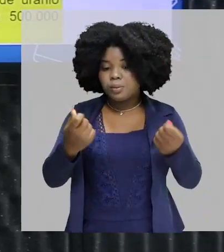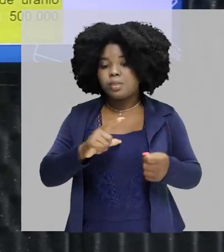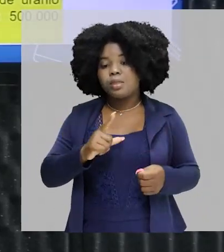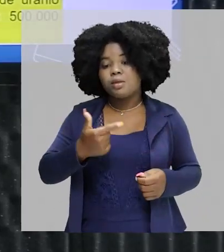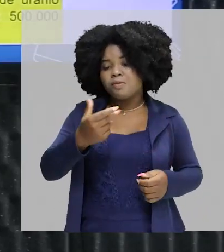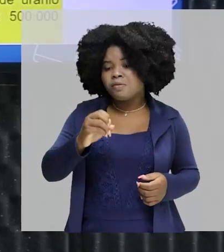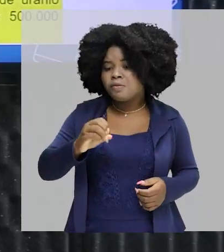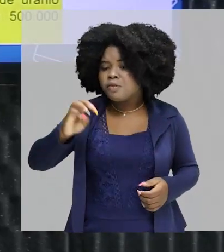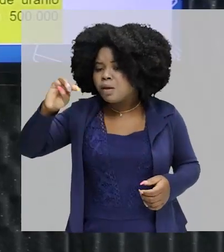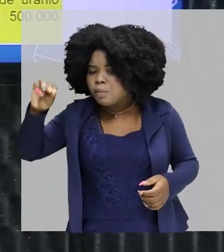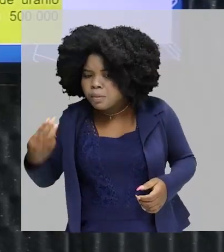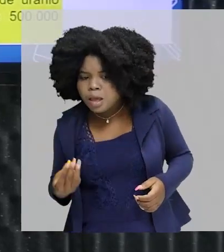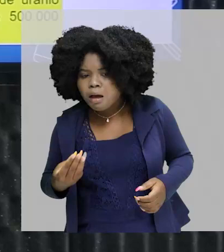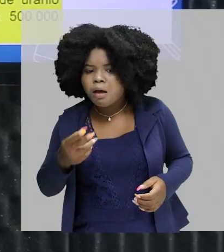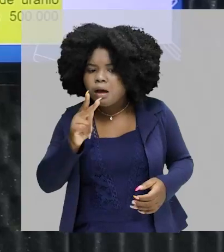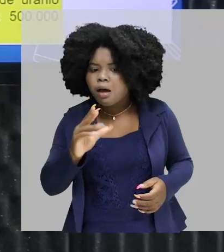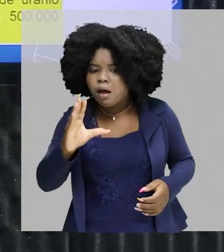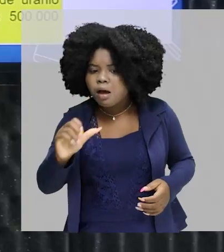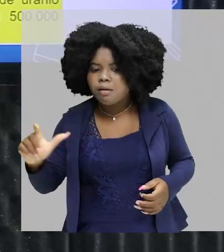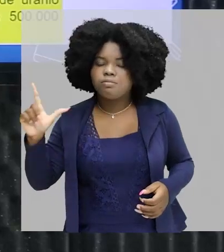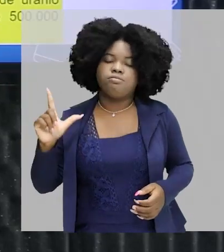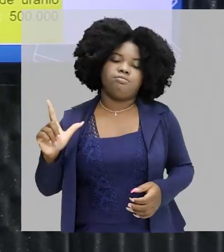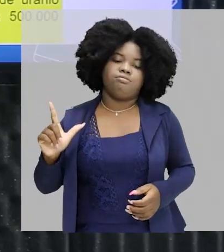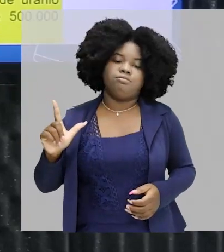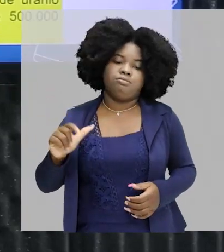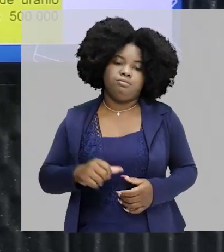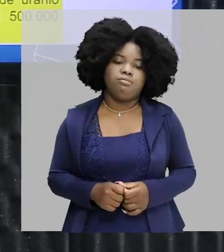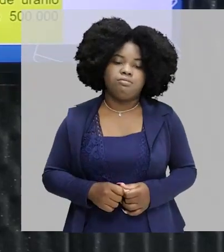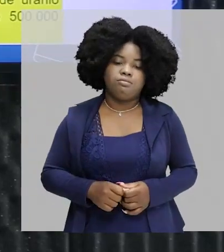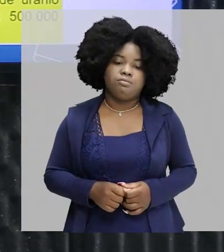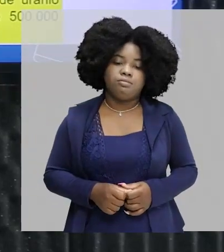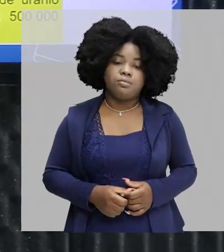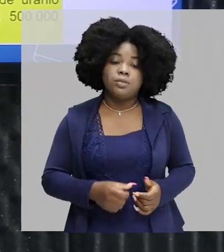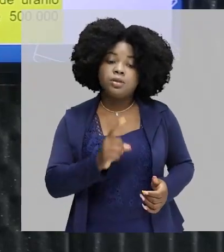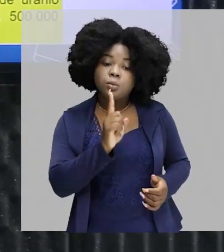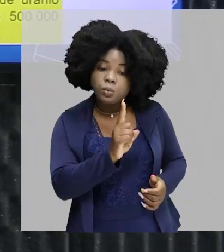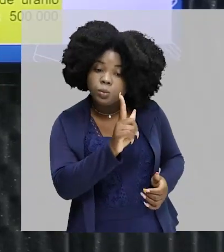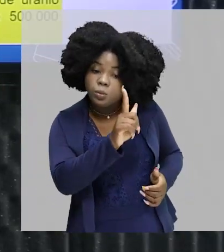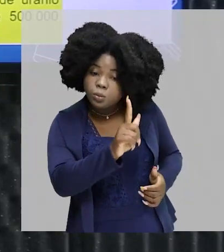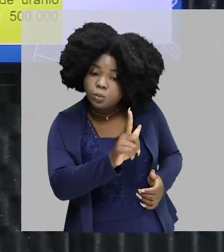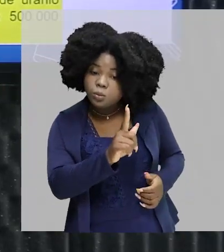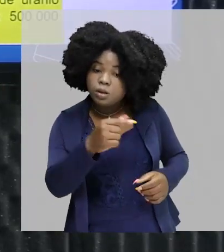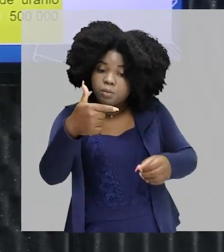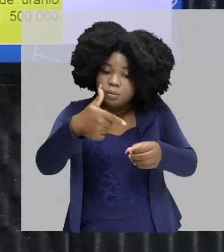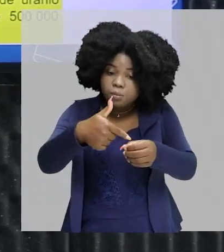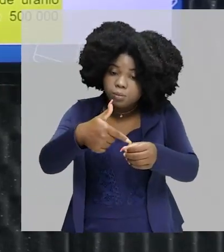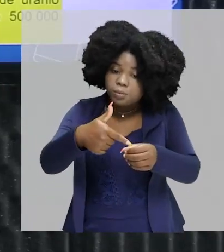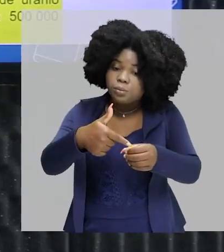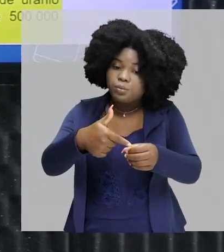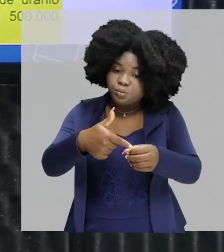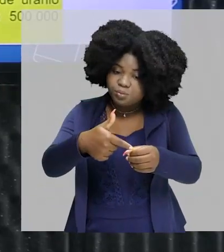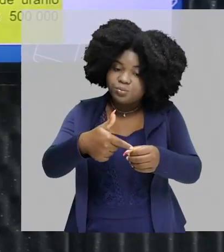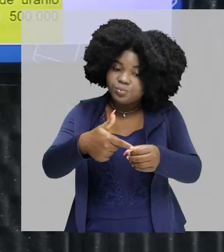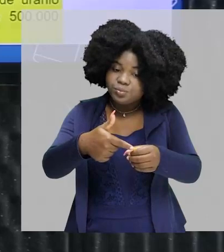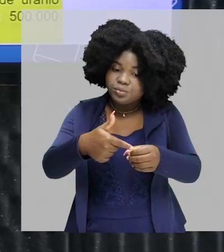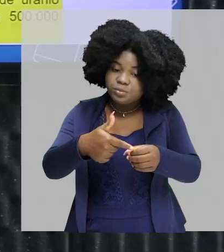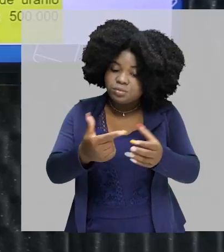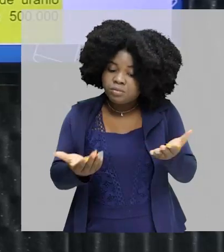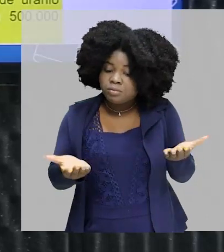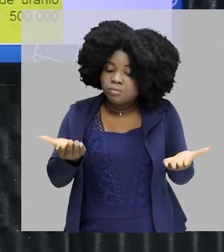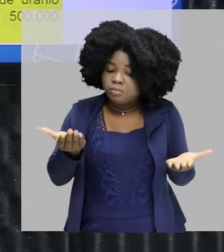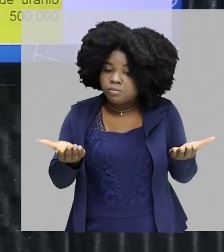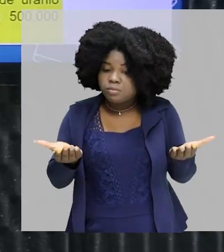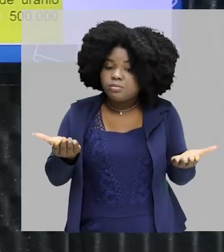de quilocalorias, certo? Enquanto 1 grama de petróleo, né, usando o mesmo